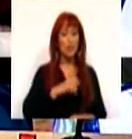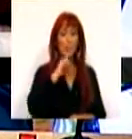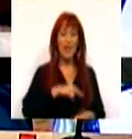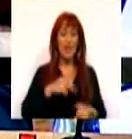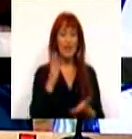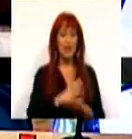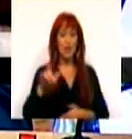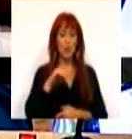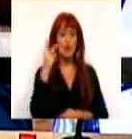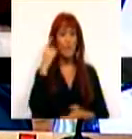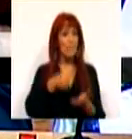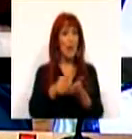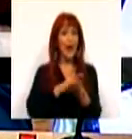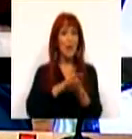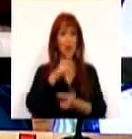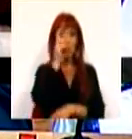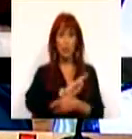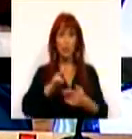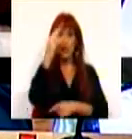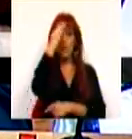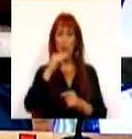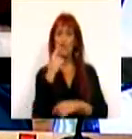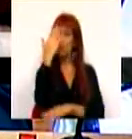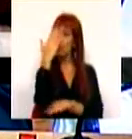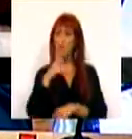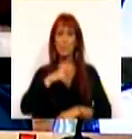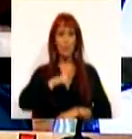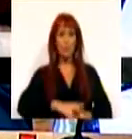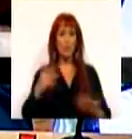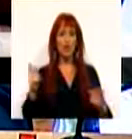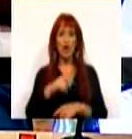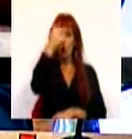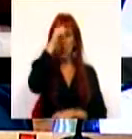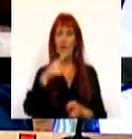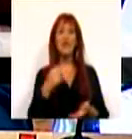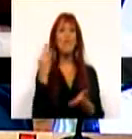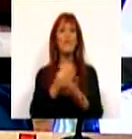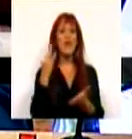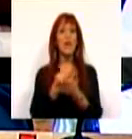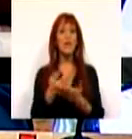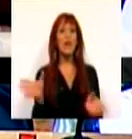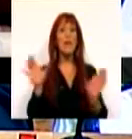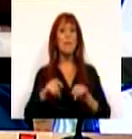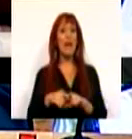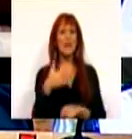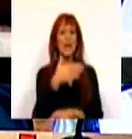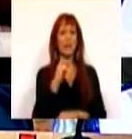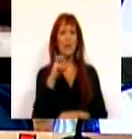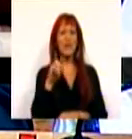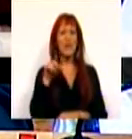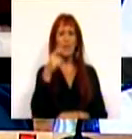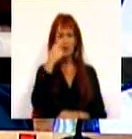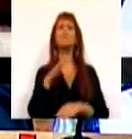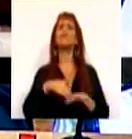desde julho, visitar gratuitamente os museus, palácios e monumentos nacionais aos domingos e feriados, e mais de 130 mil cidadãos